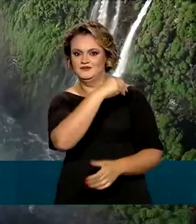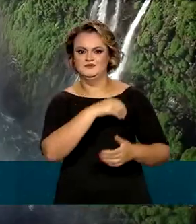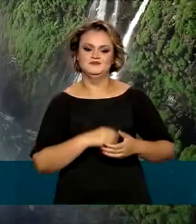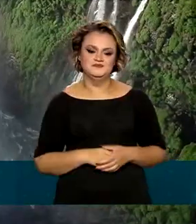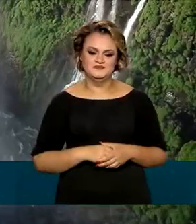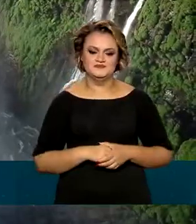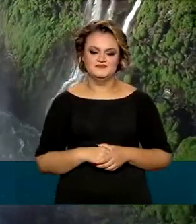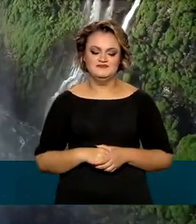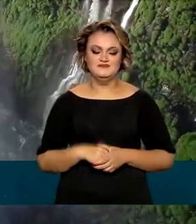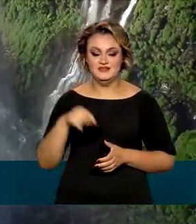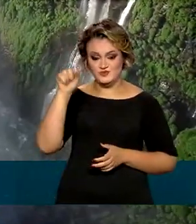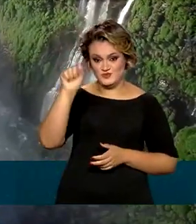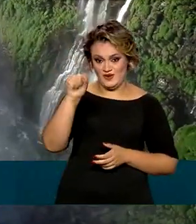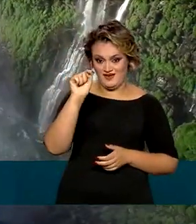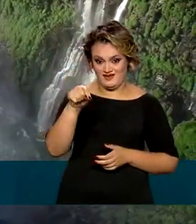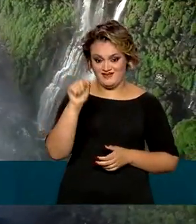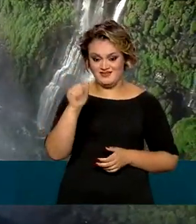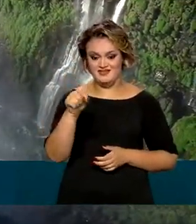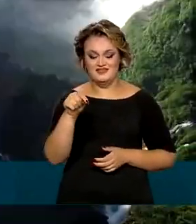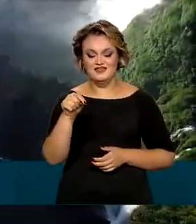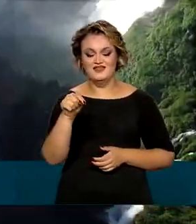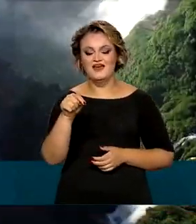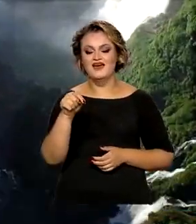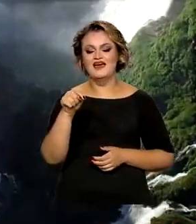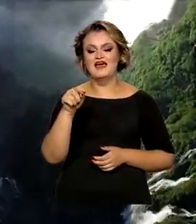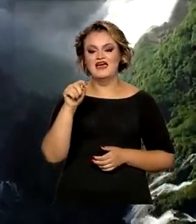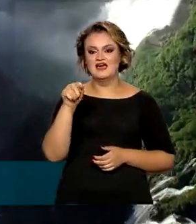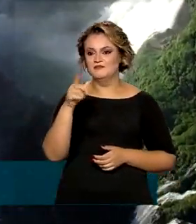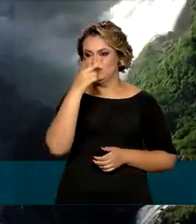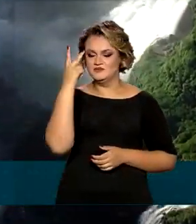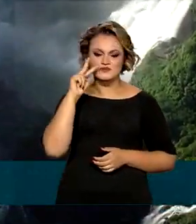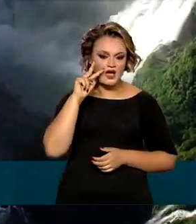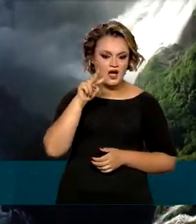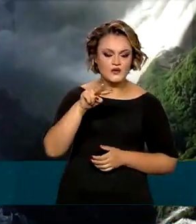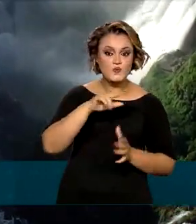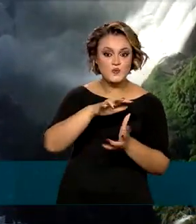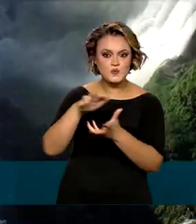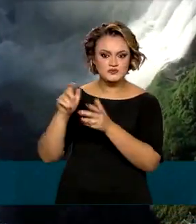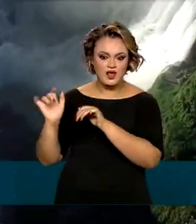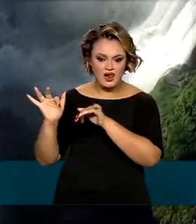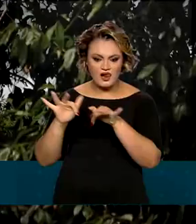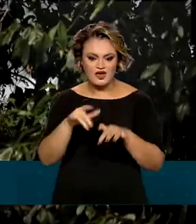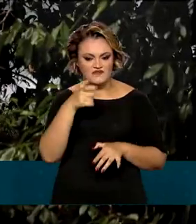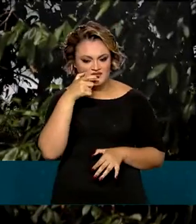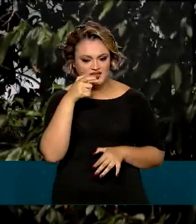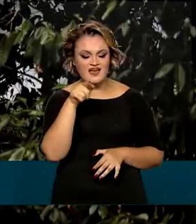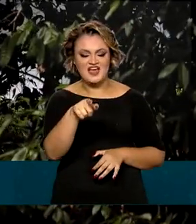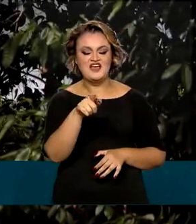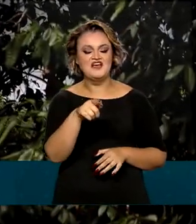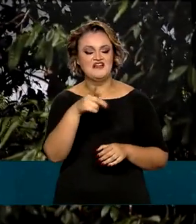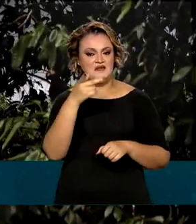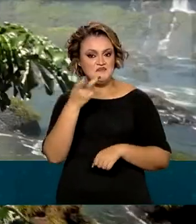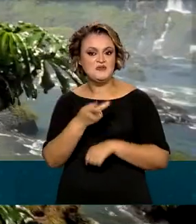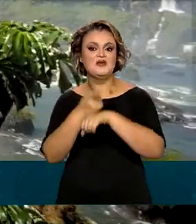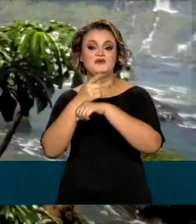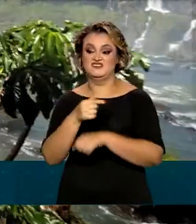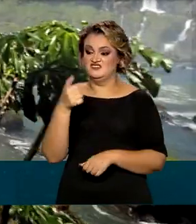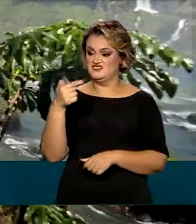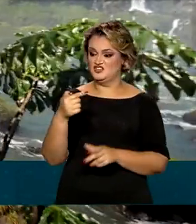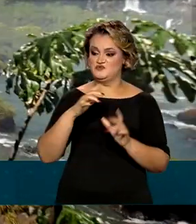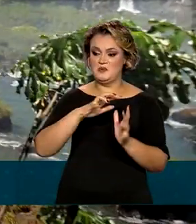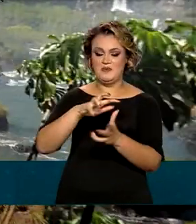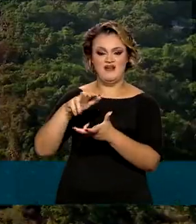As Cataratas do Iguaçu, uma das principais atrações do mundo, acabam de ser eleitas a